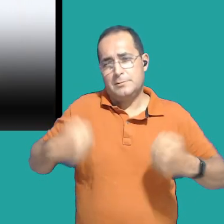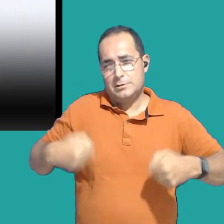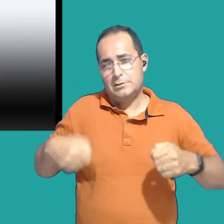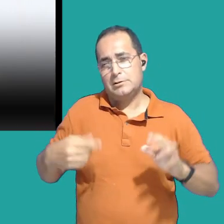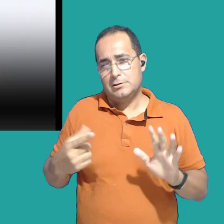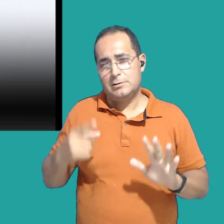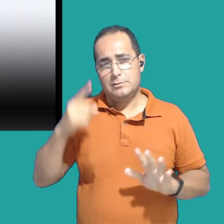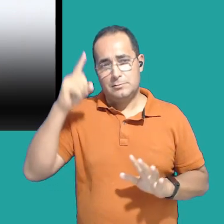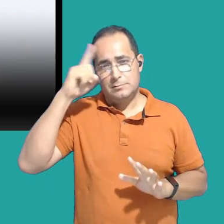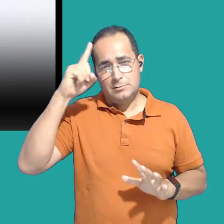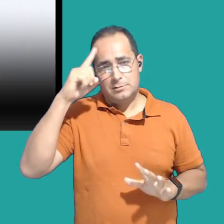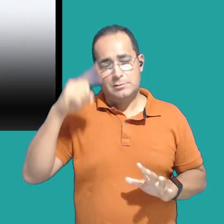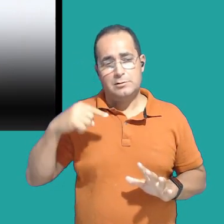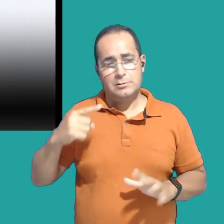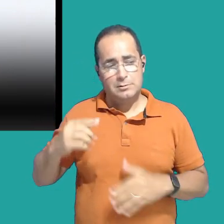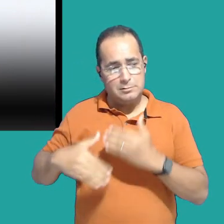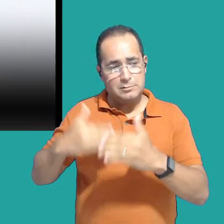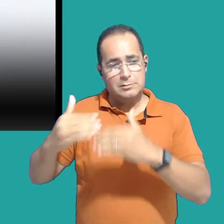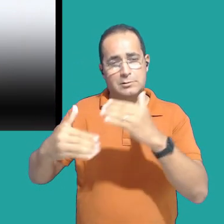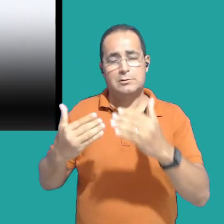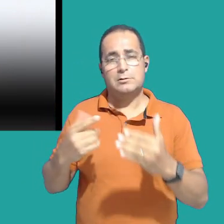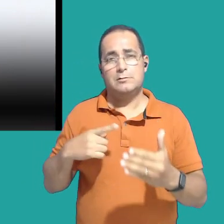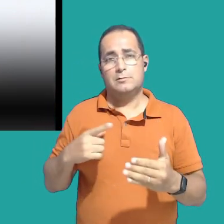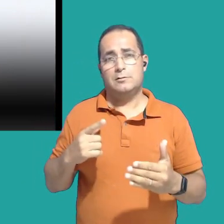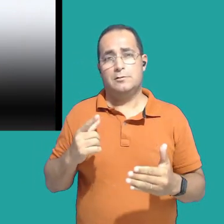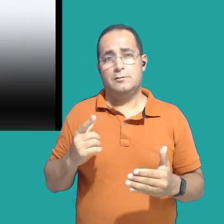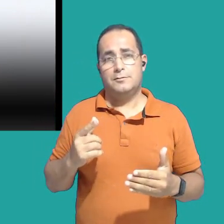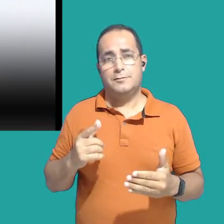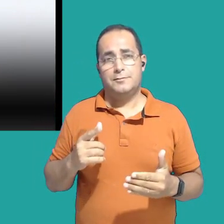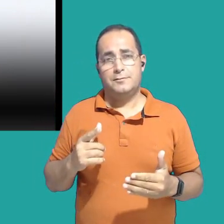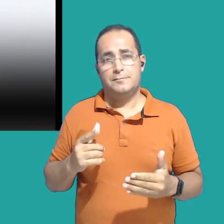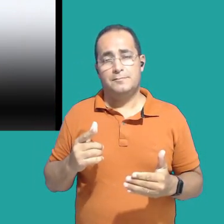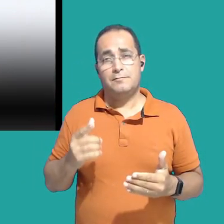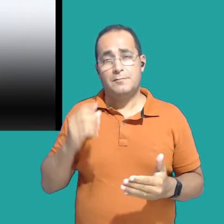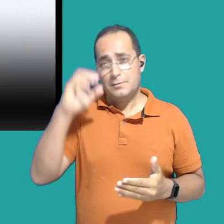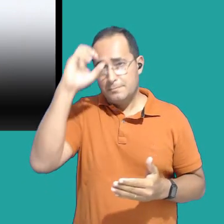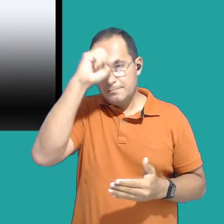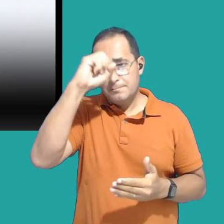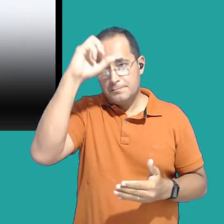a gente tem no dia a dia e que no decorrer que a gente vai crescendo, a gente vai